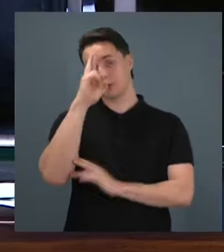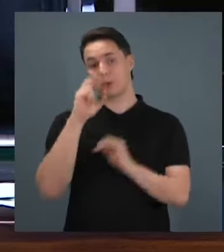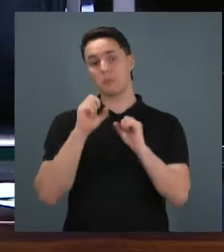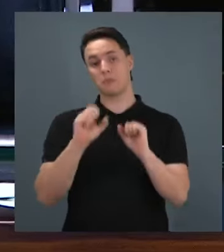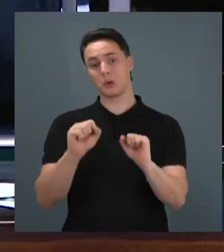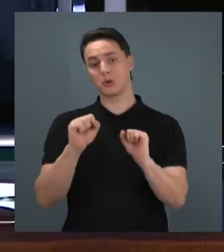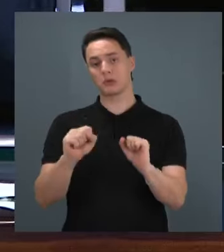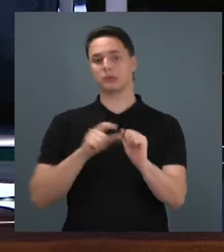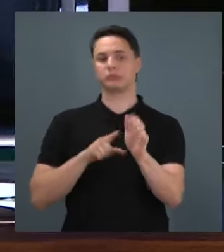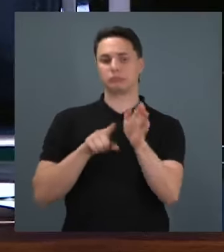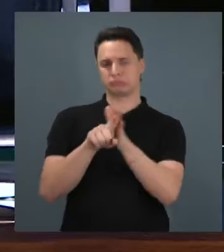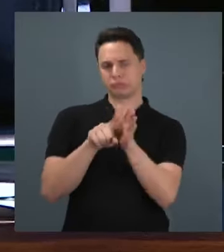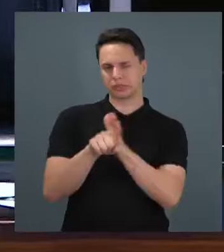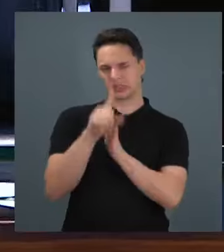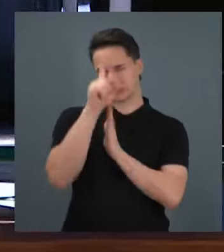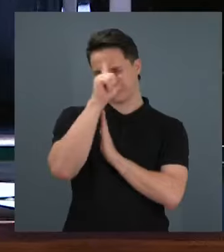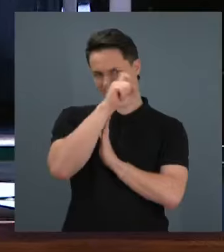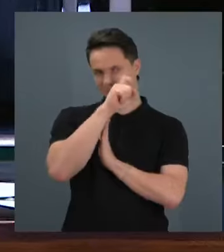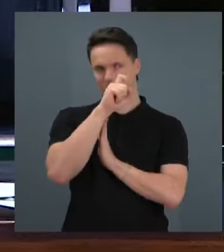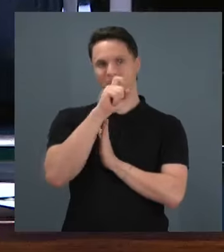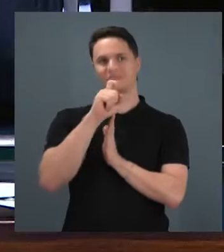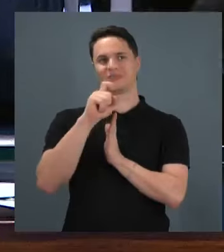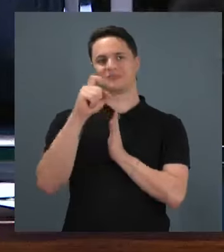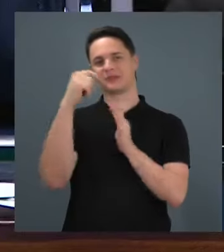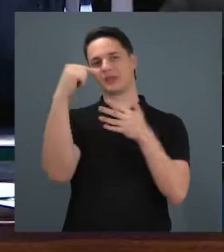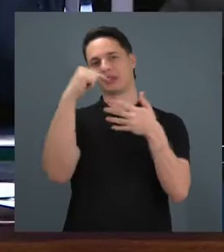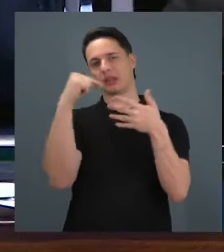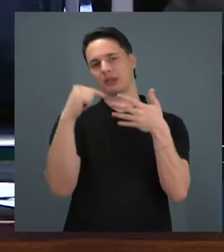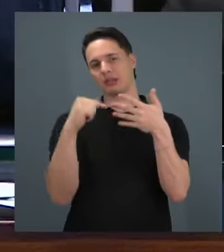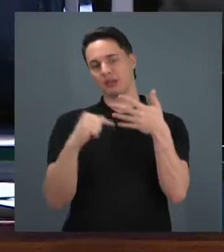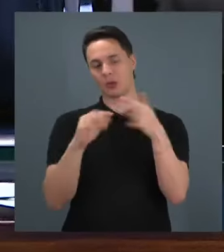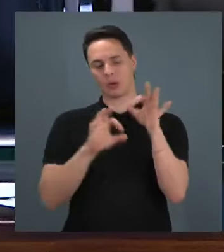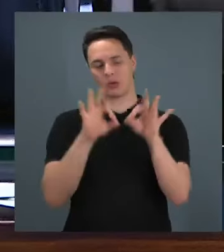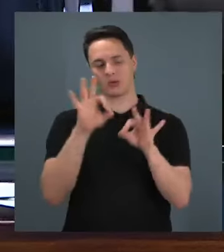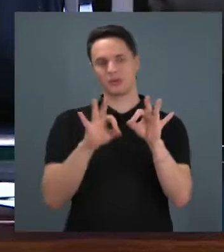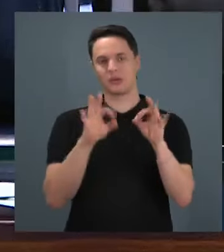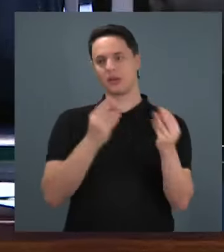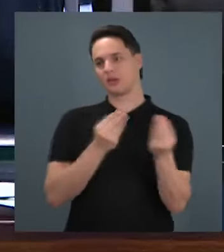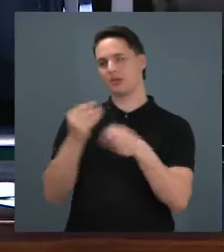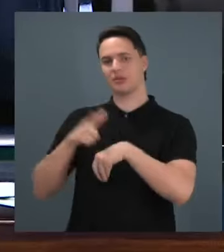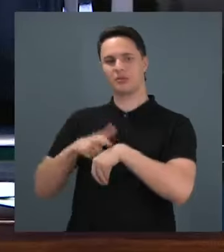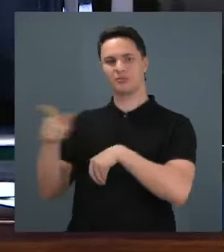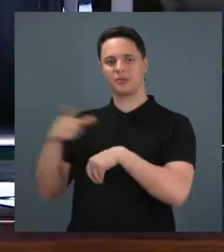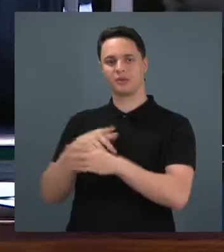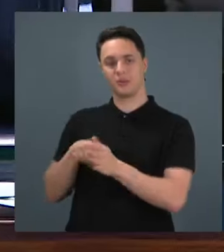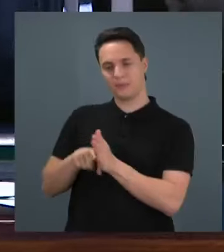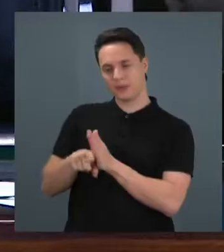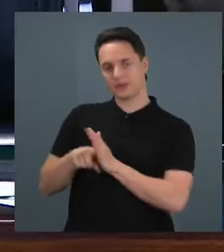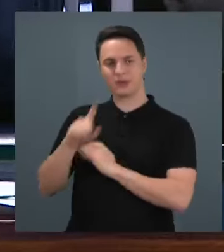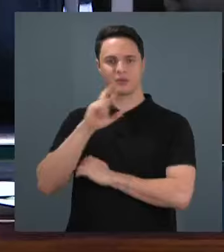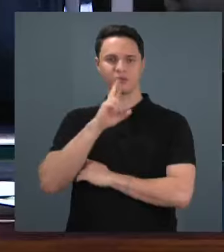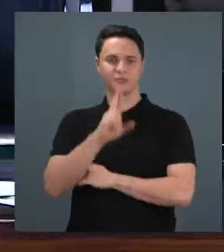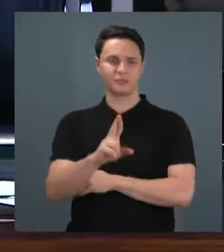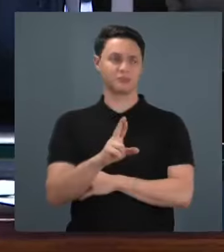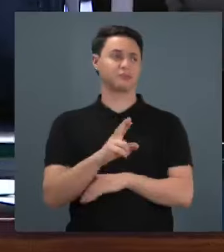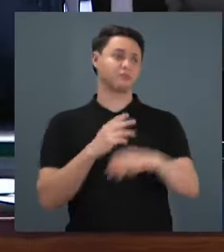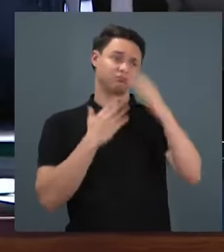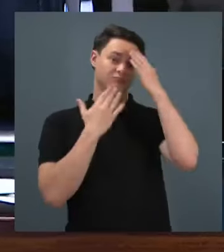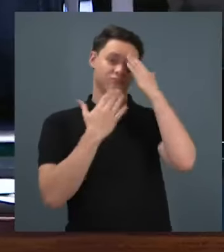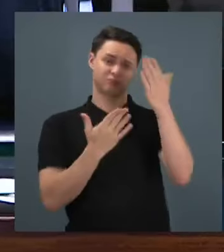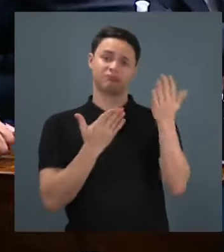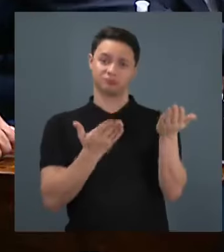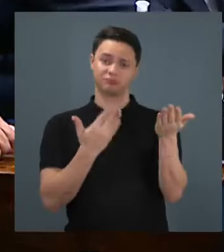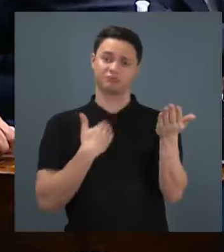elencar essas perguntas difíceis, fazer todas, e a gente dava um tempo para o relator responder para Vossa Excelência. Agradeço